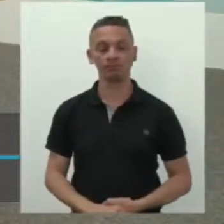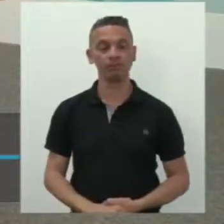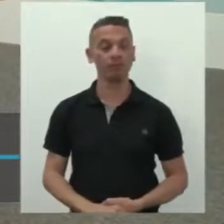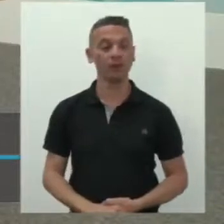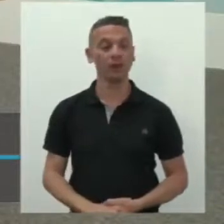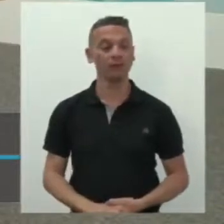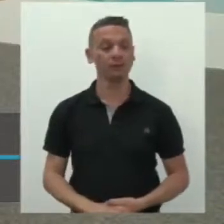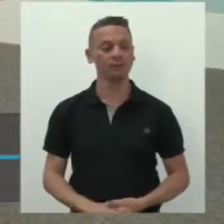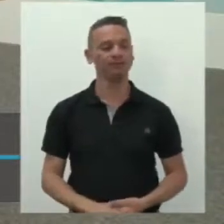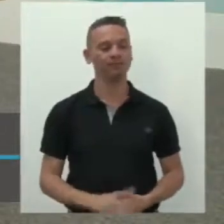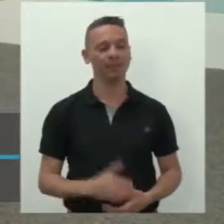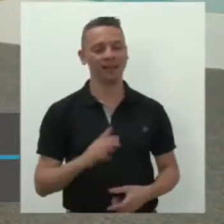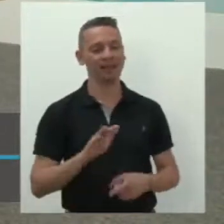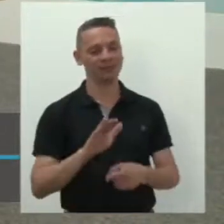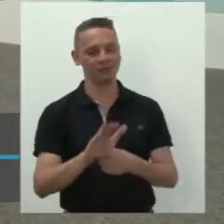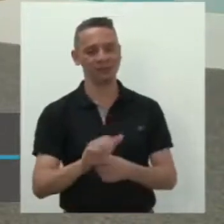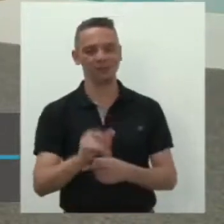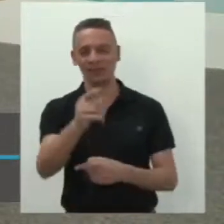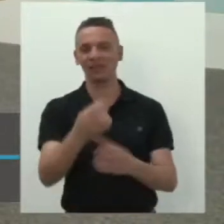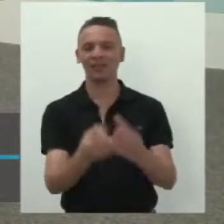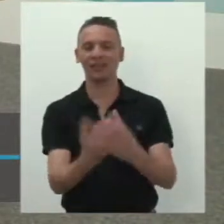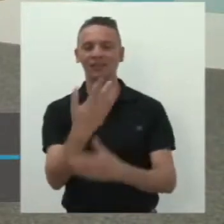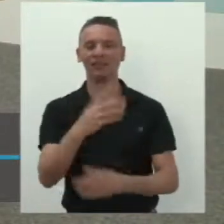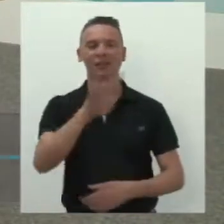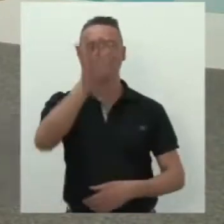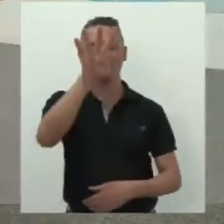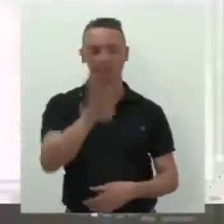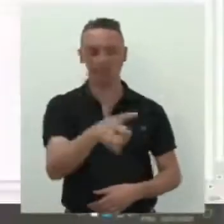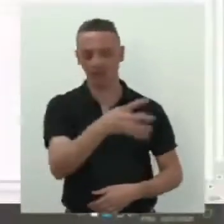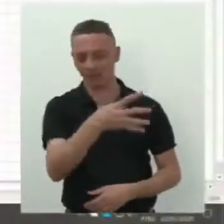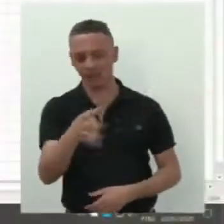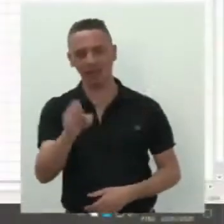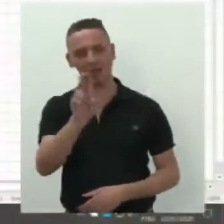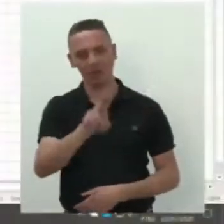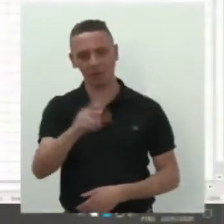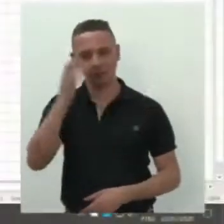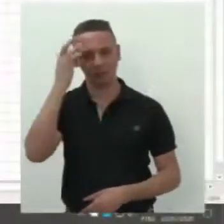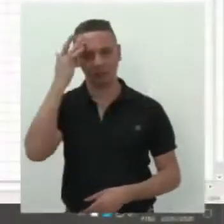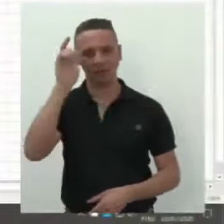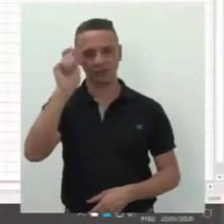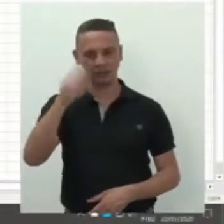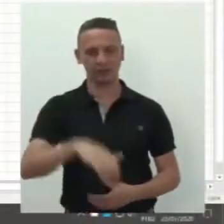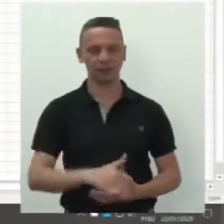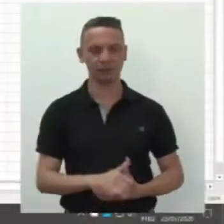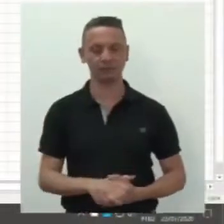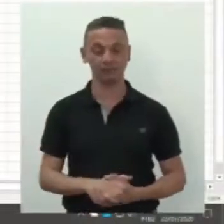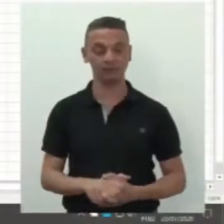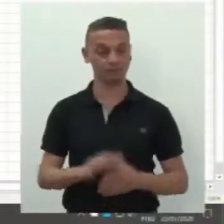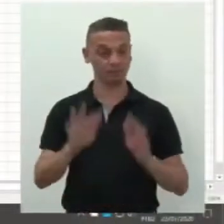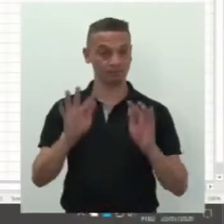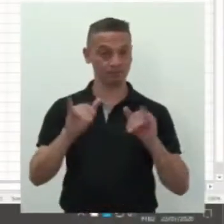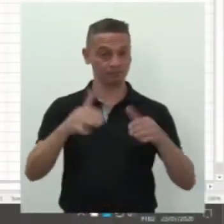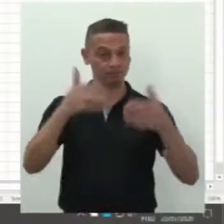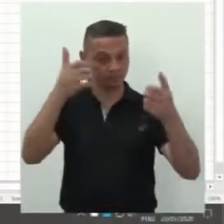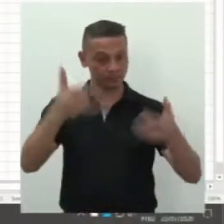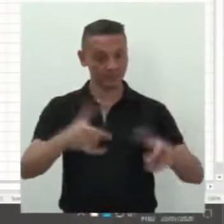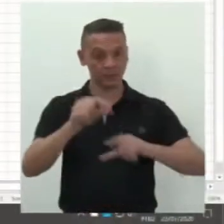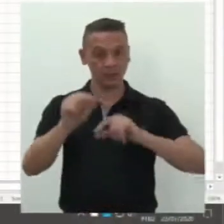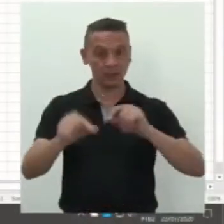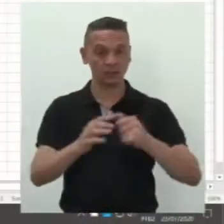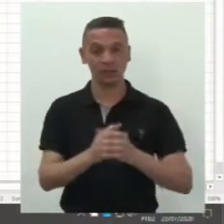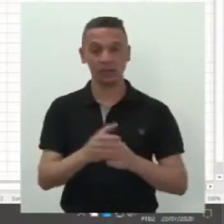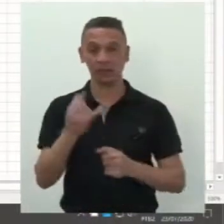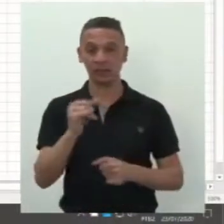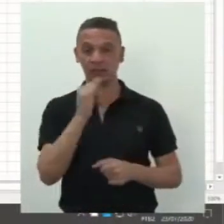você vai fazer uma tabela, é muito útil essa funcionalidade, tá bom? Então, na verdade, só para finalizar essa parte, se a gente